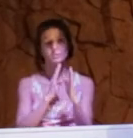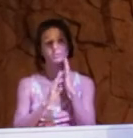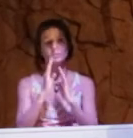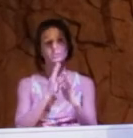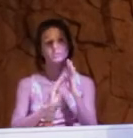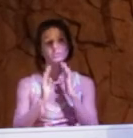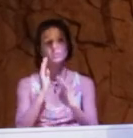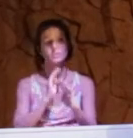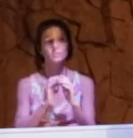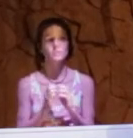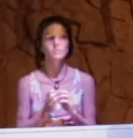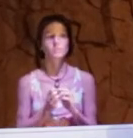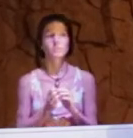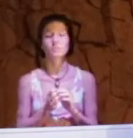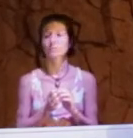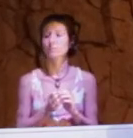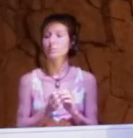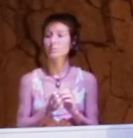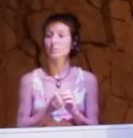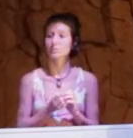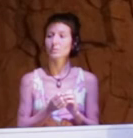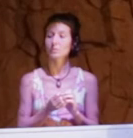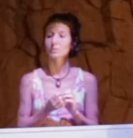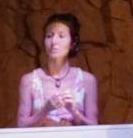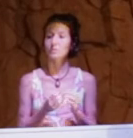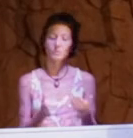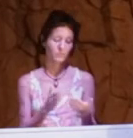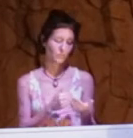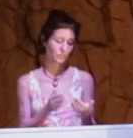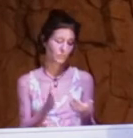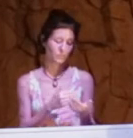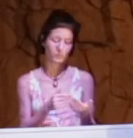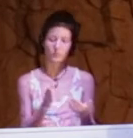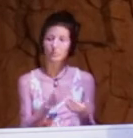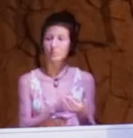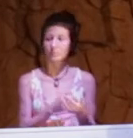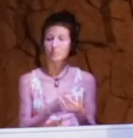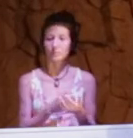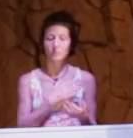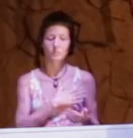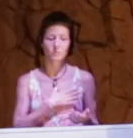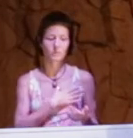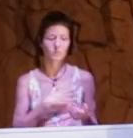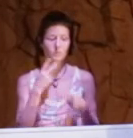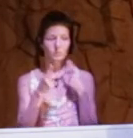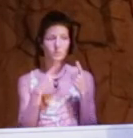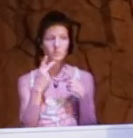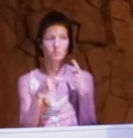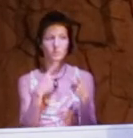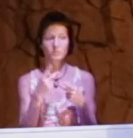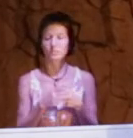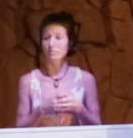na questão do Michel, que eu gosto de falar livro, porque quando a gente tem nas mãos o livro, a gente não tem só o